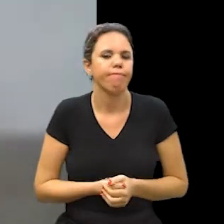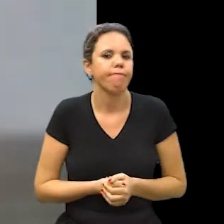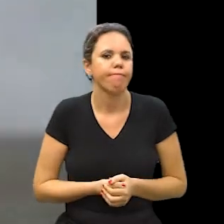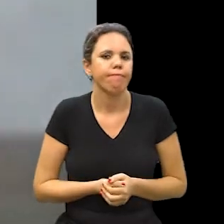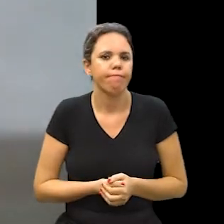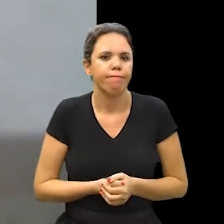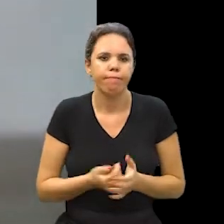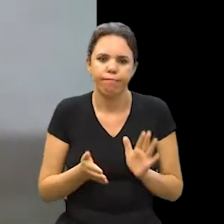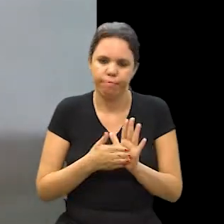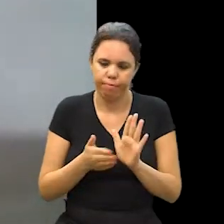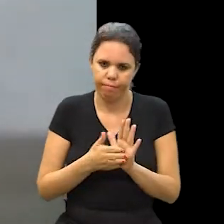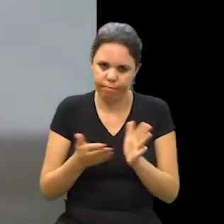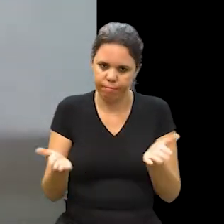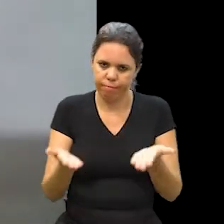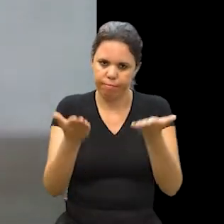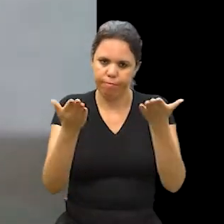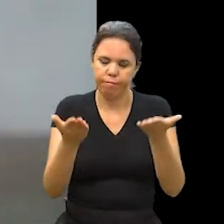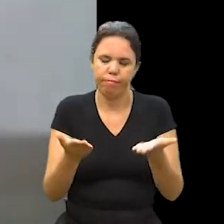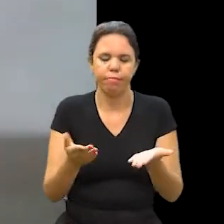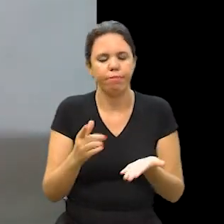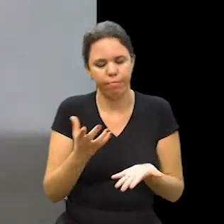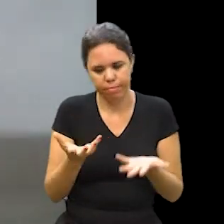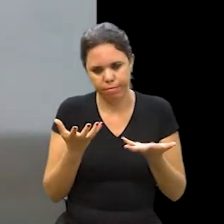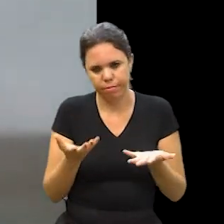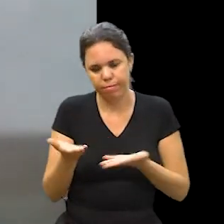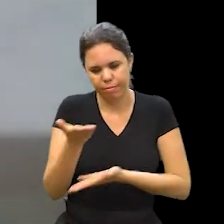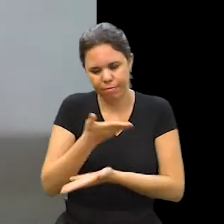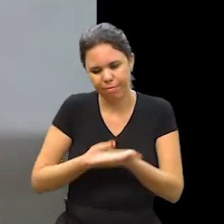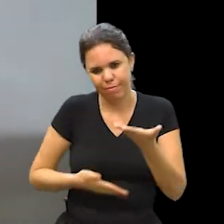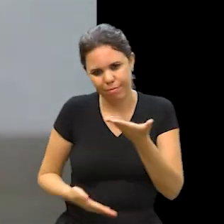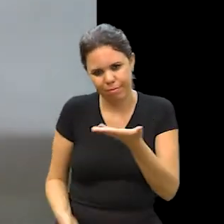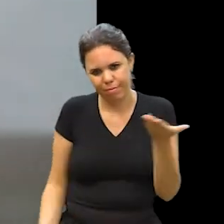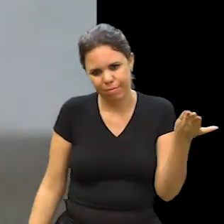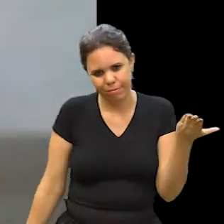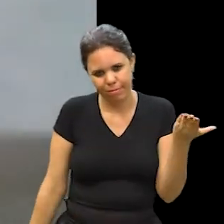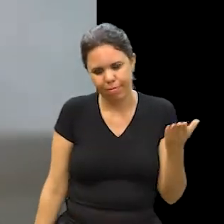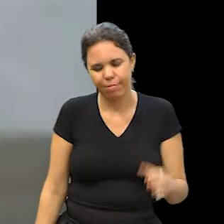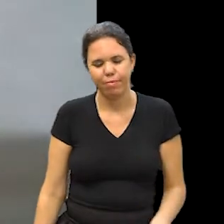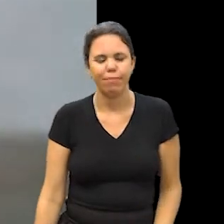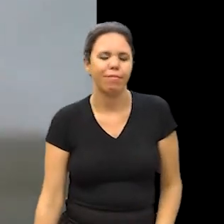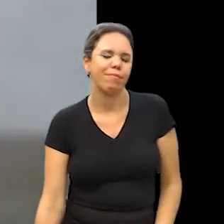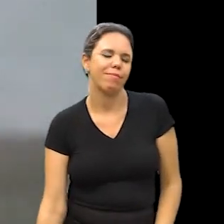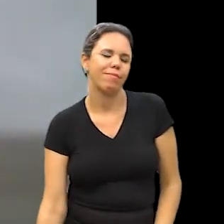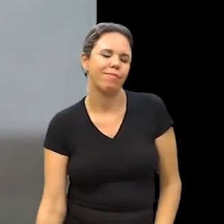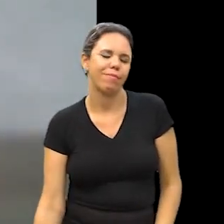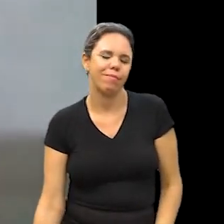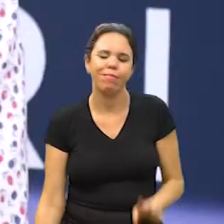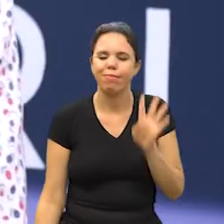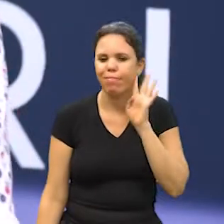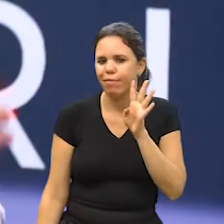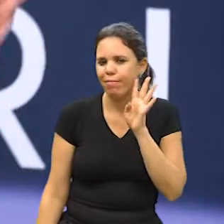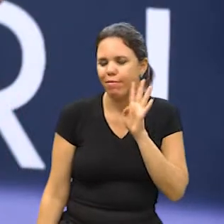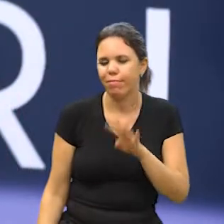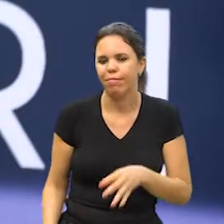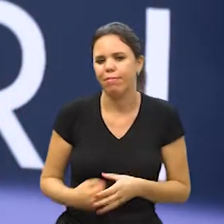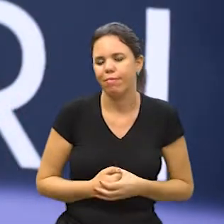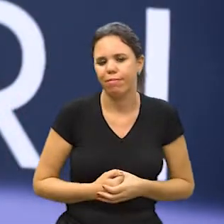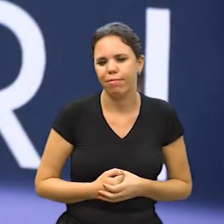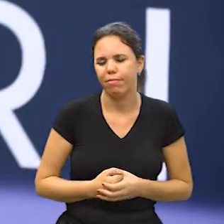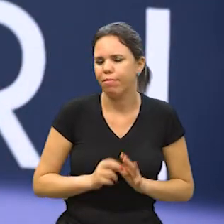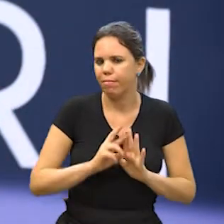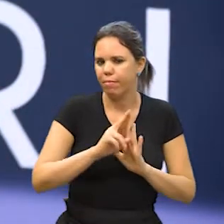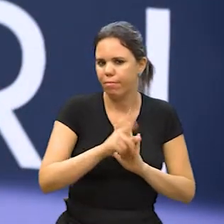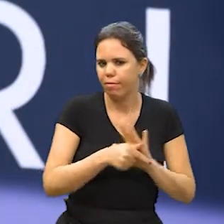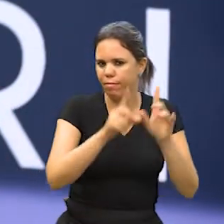a oferecer, né? E é isso que a gente quer compartilhar aí com a nossa sociedade, tá bom? Que legal. E a gente tem vários